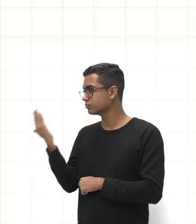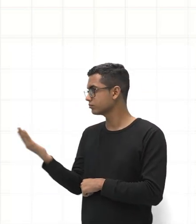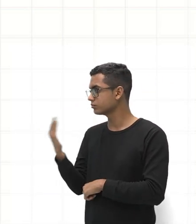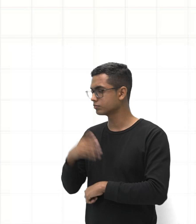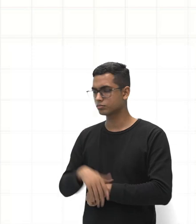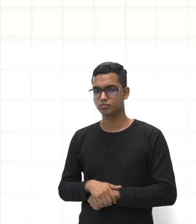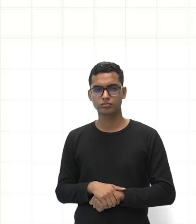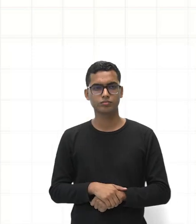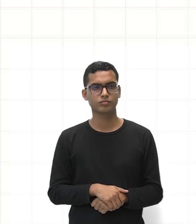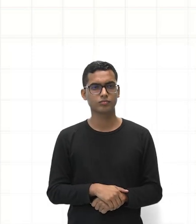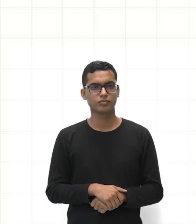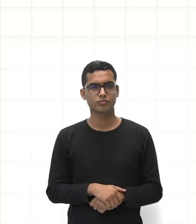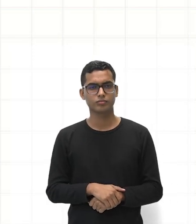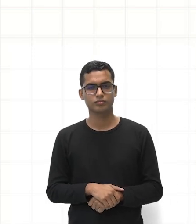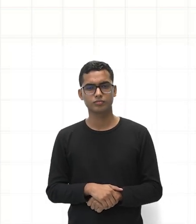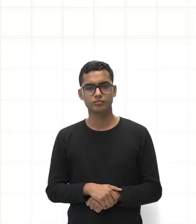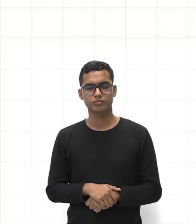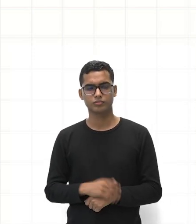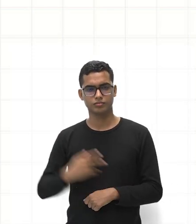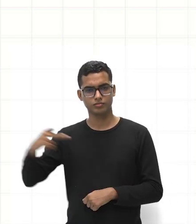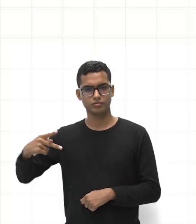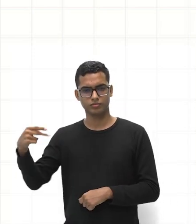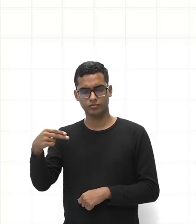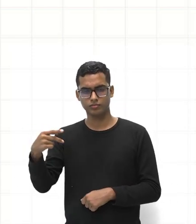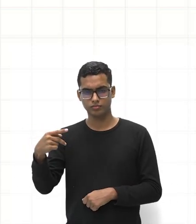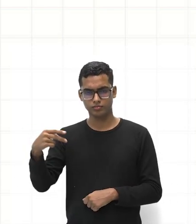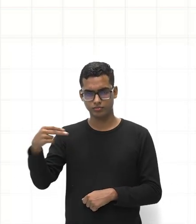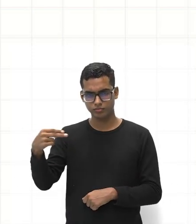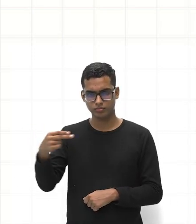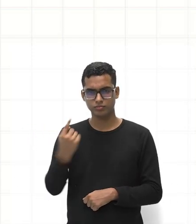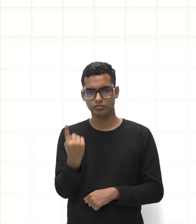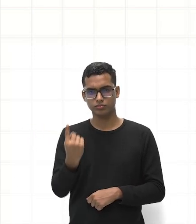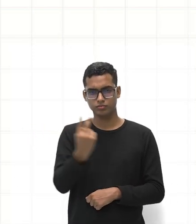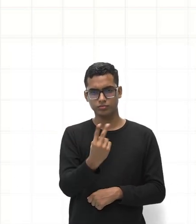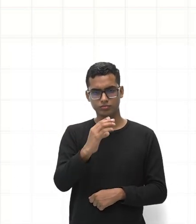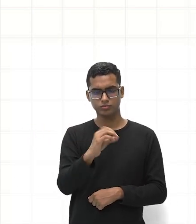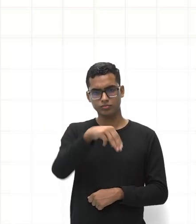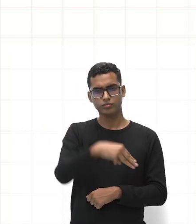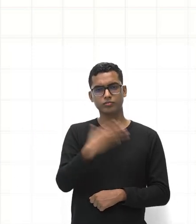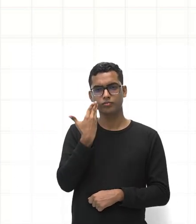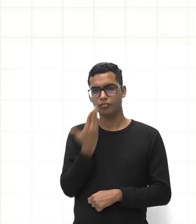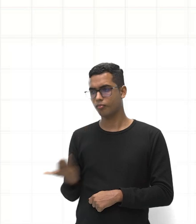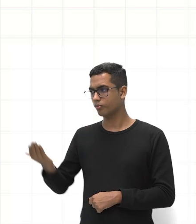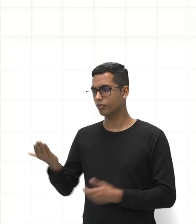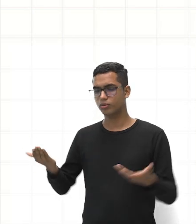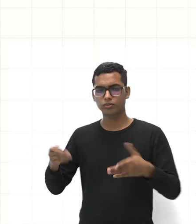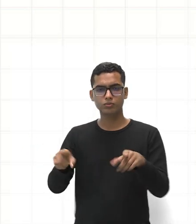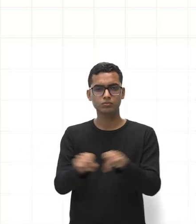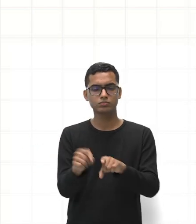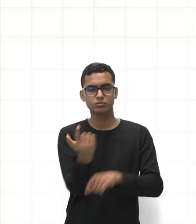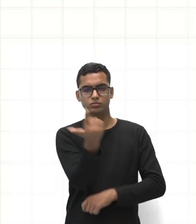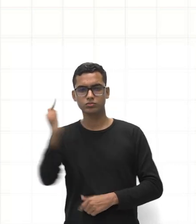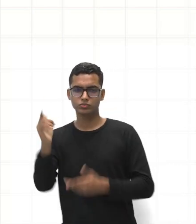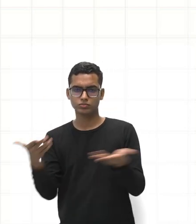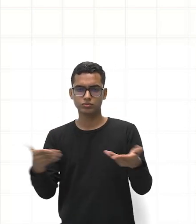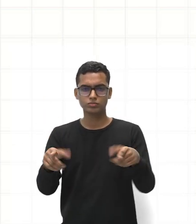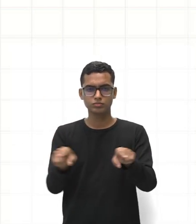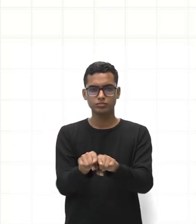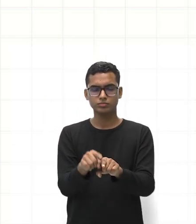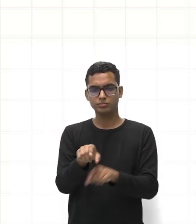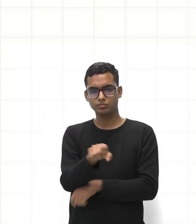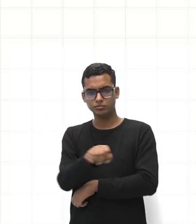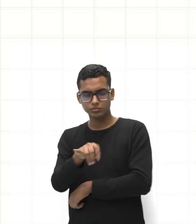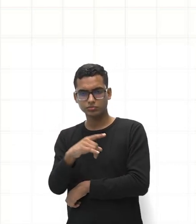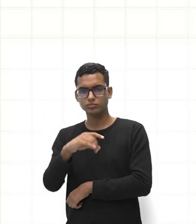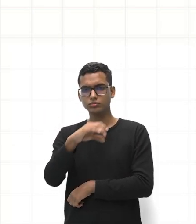aqui 12 centímetros como perímetro. São 4 lados medindo 3. Mas e no outro quadrado que o professor fez aqui, onde agora nós